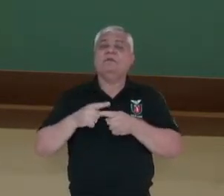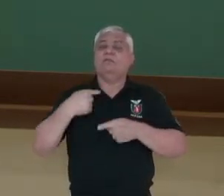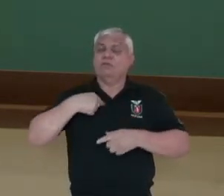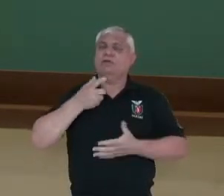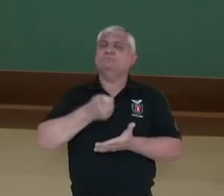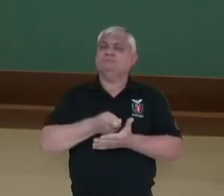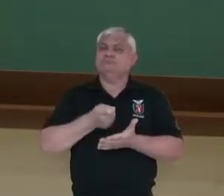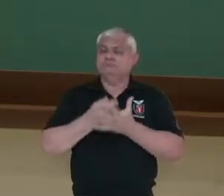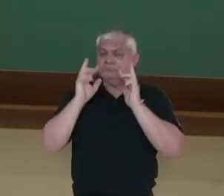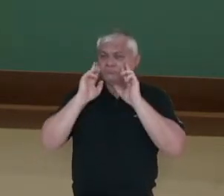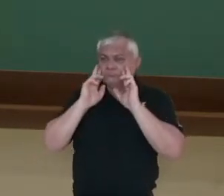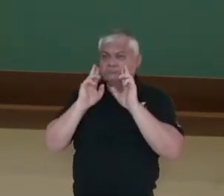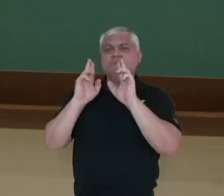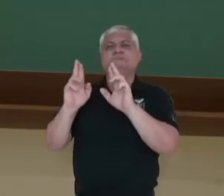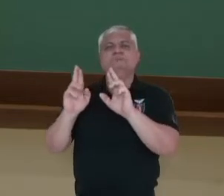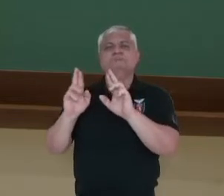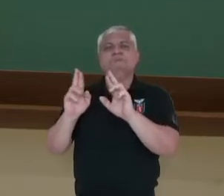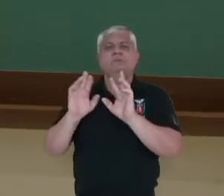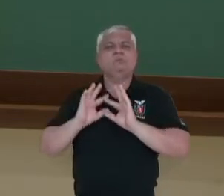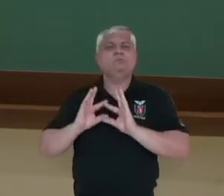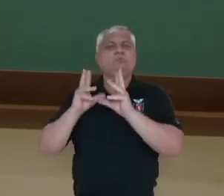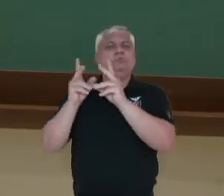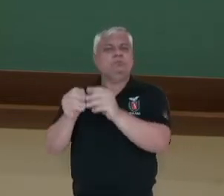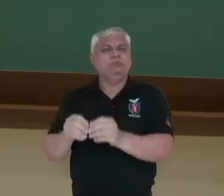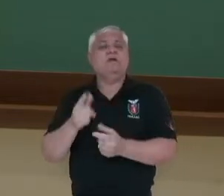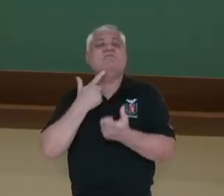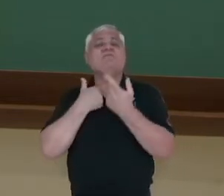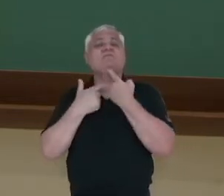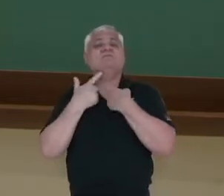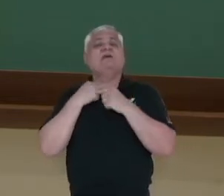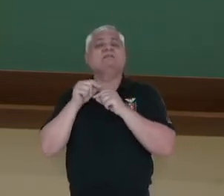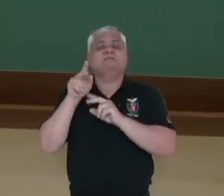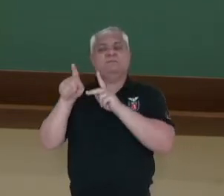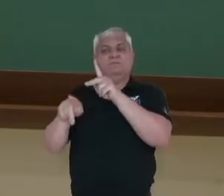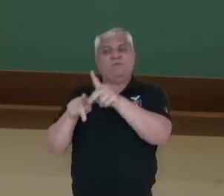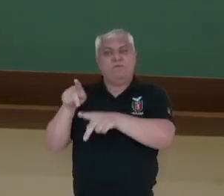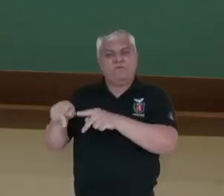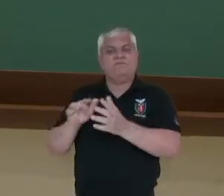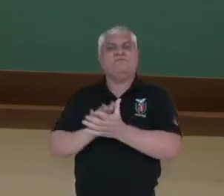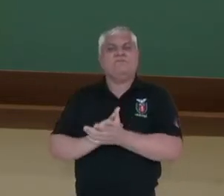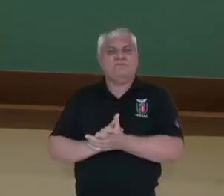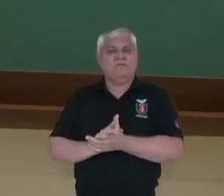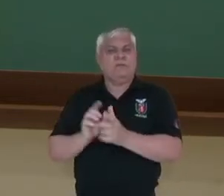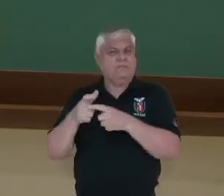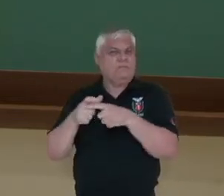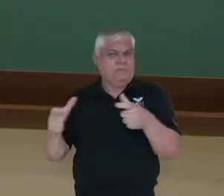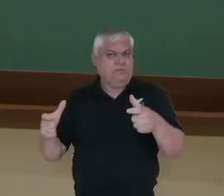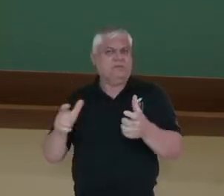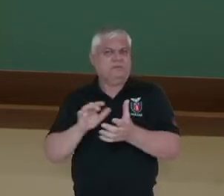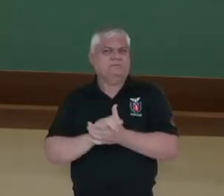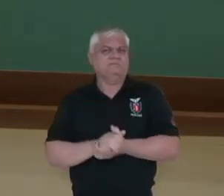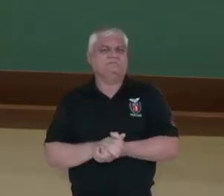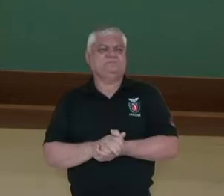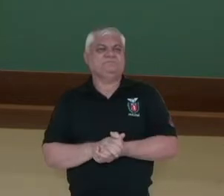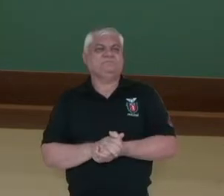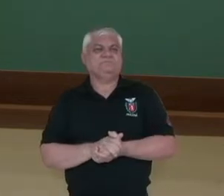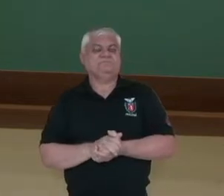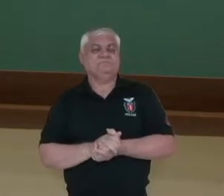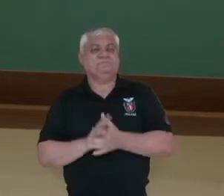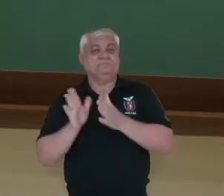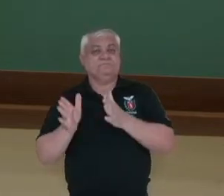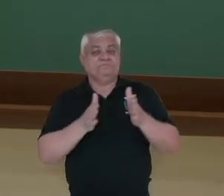devemos respeitar e atender à vontade do povo, das pessoas, da maioria das pessoas, essa é a ideia. E